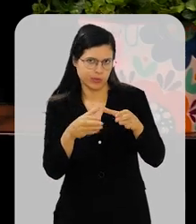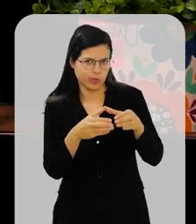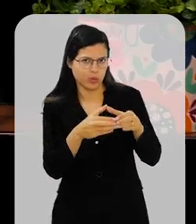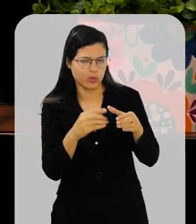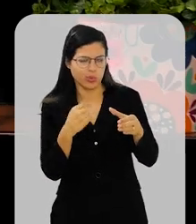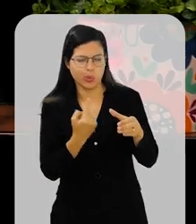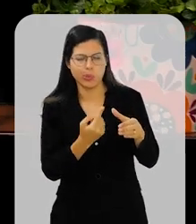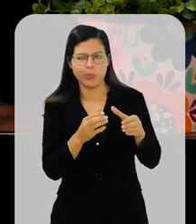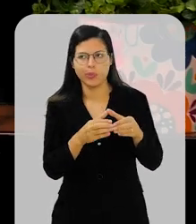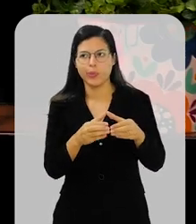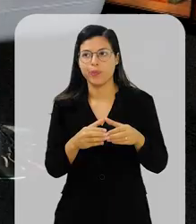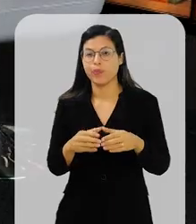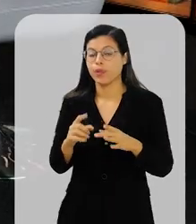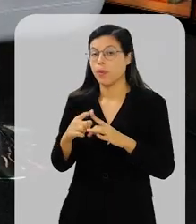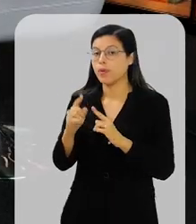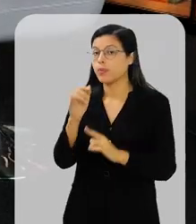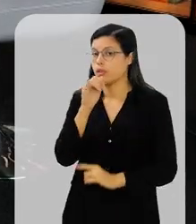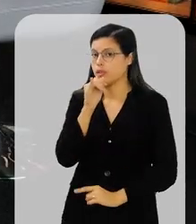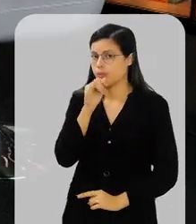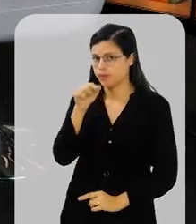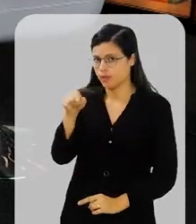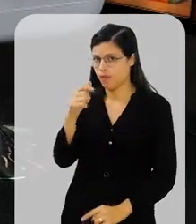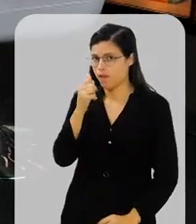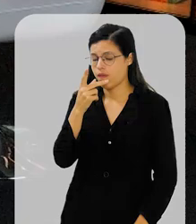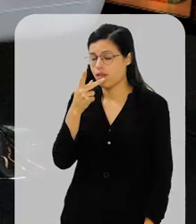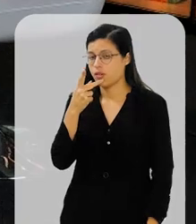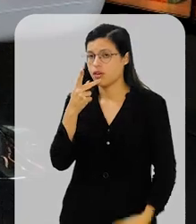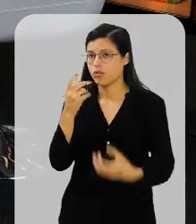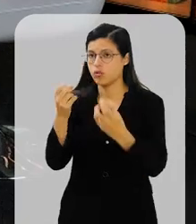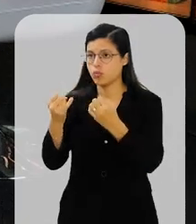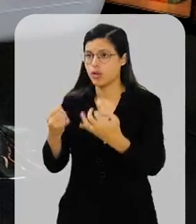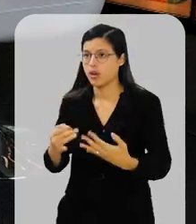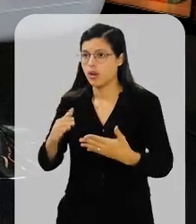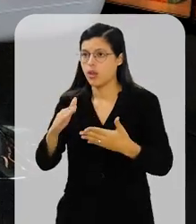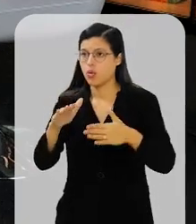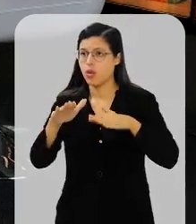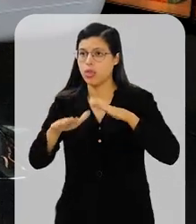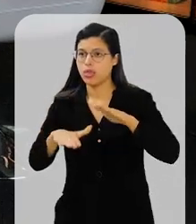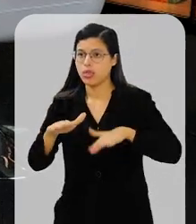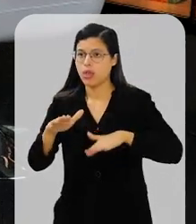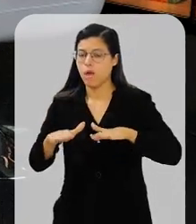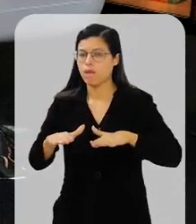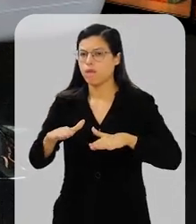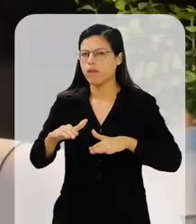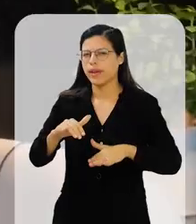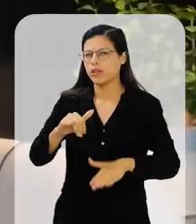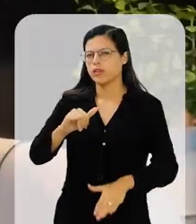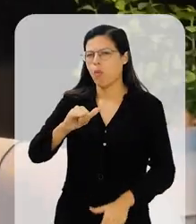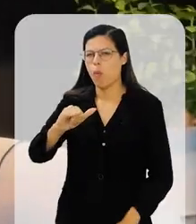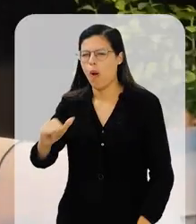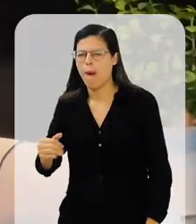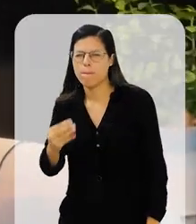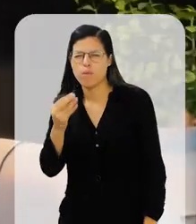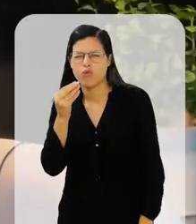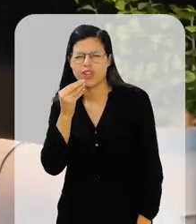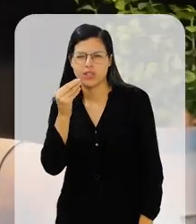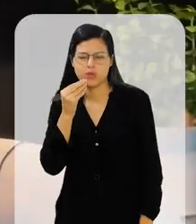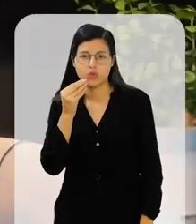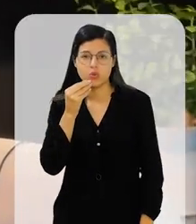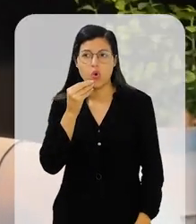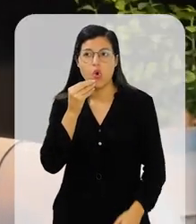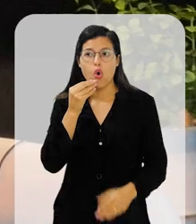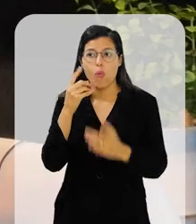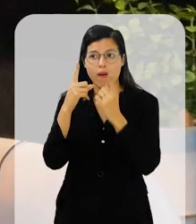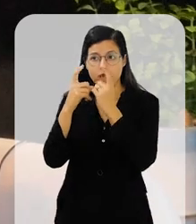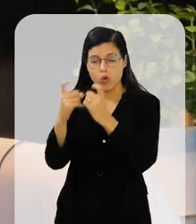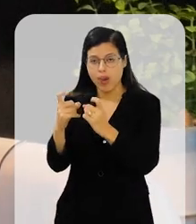nossa comissão. Mas aí, por exemplo, a senhora está falando de talvez um oportunismo, que